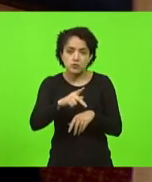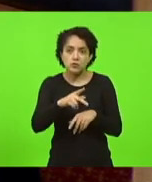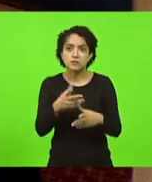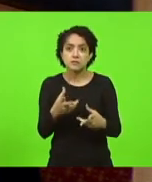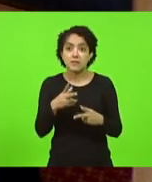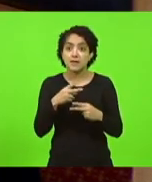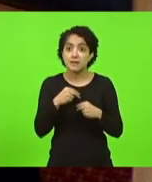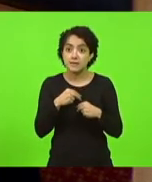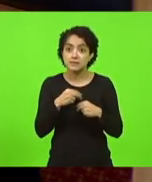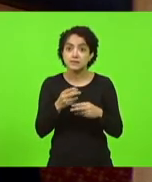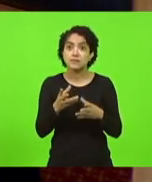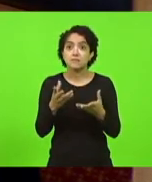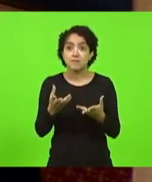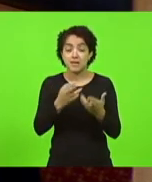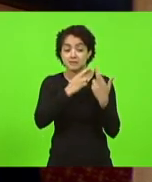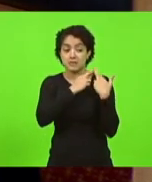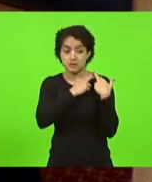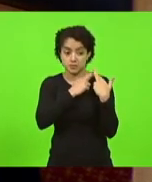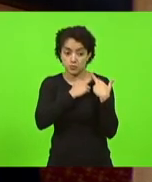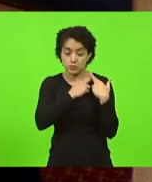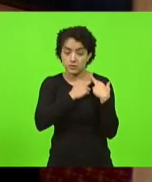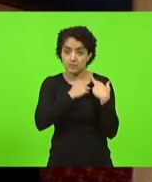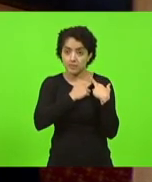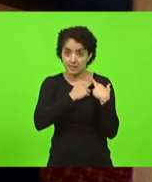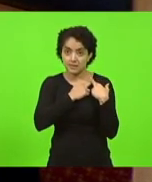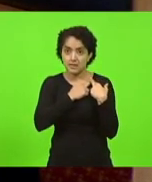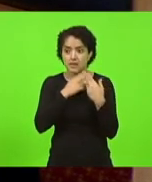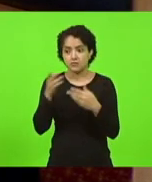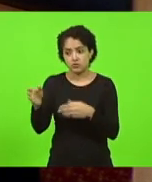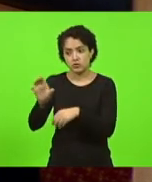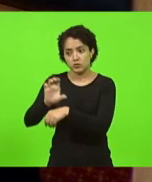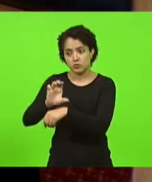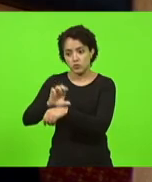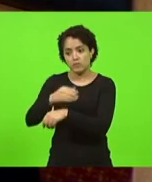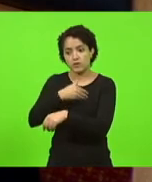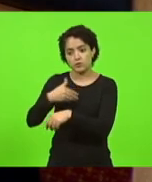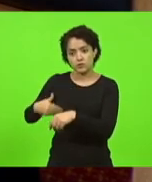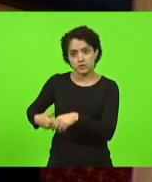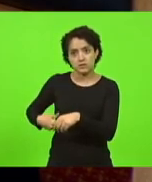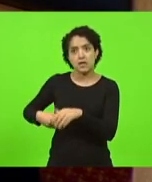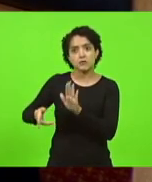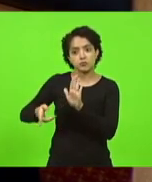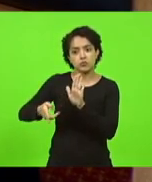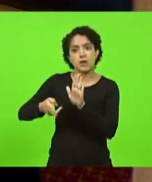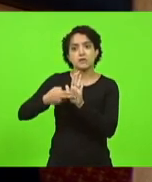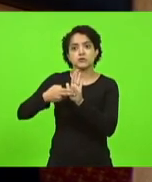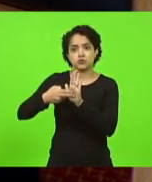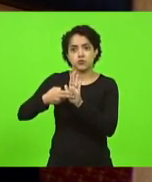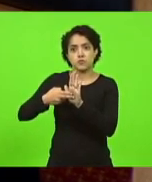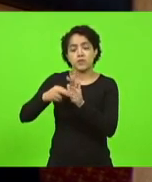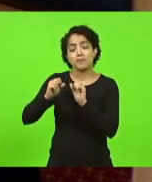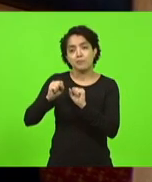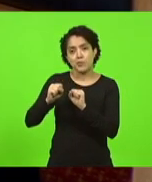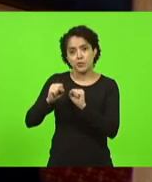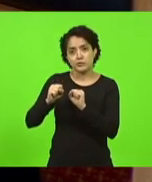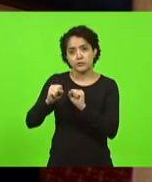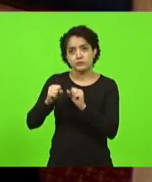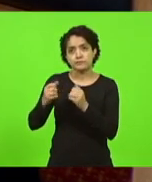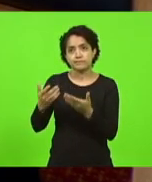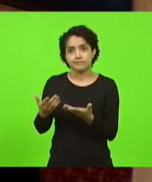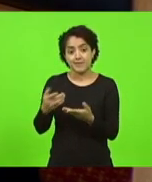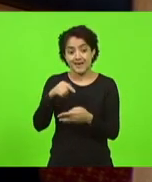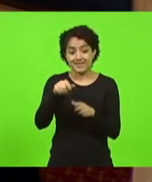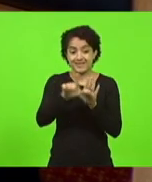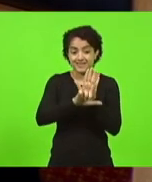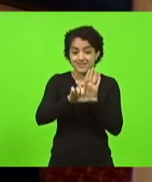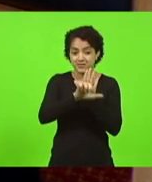da responsabilidade que o Estado pode assumir. Nós somos aqui o poder legislativo, não somos o